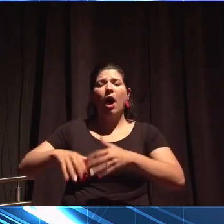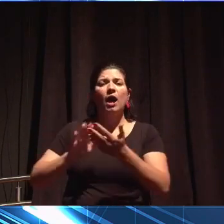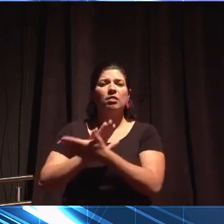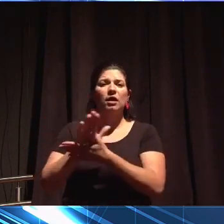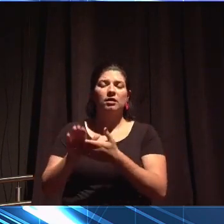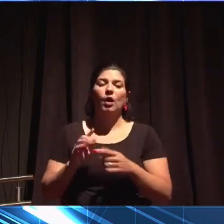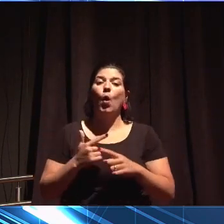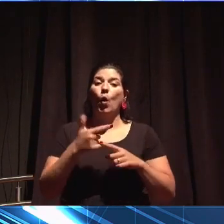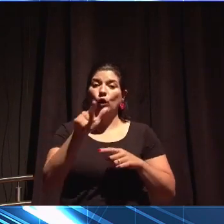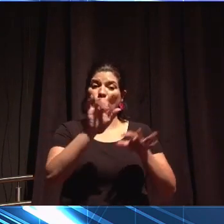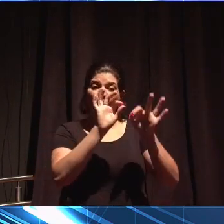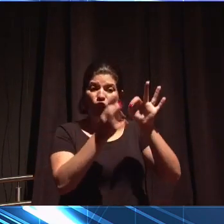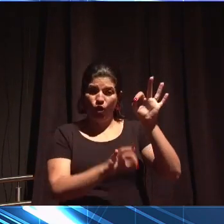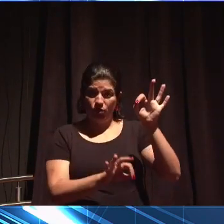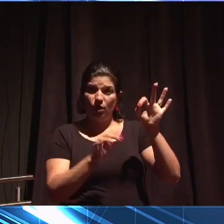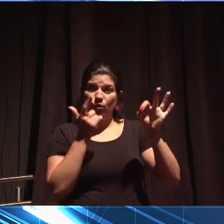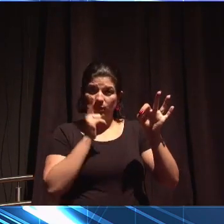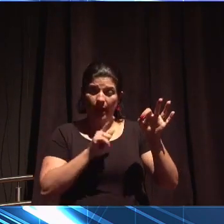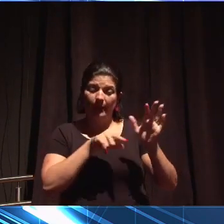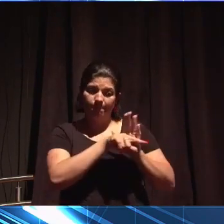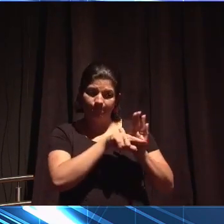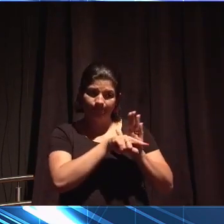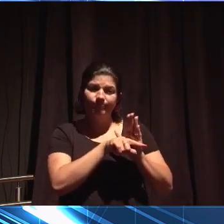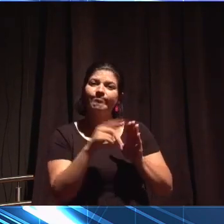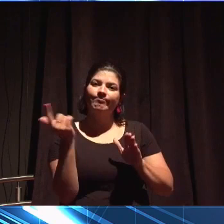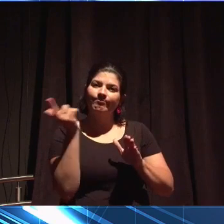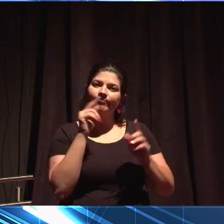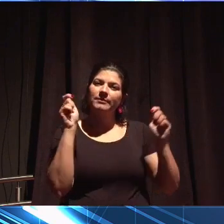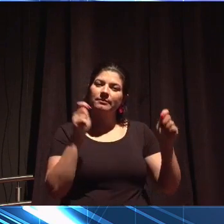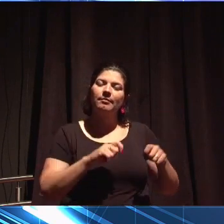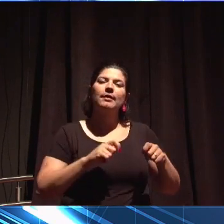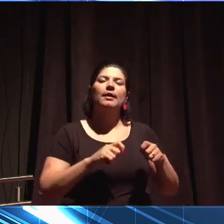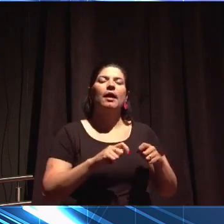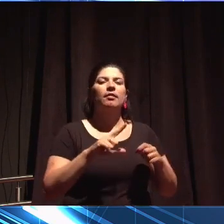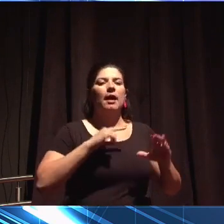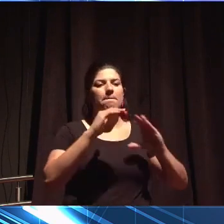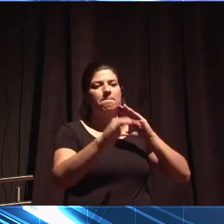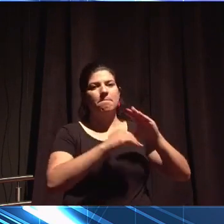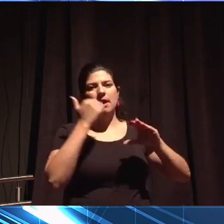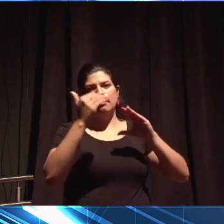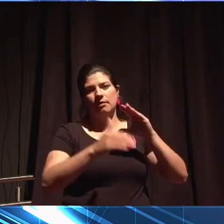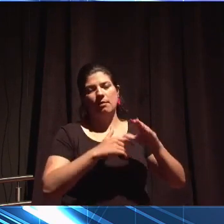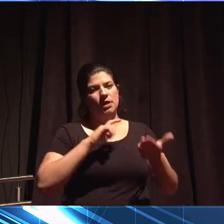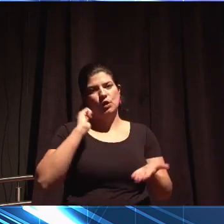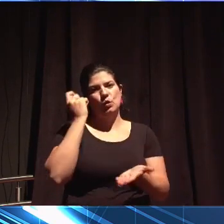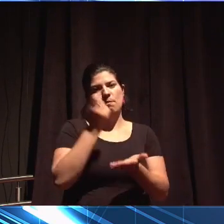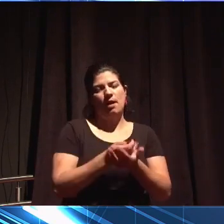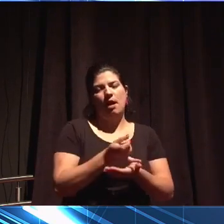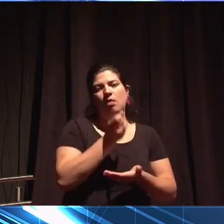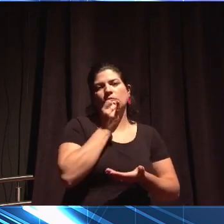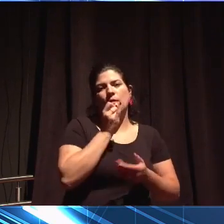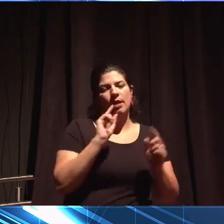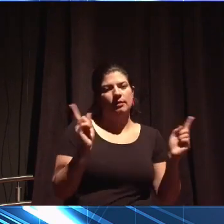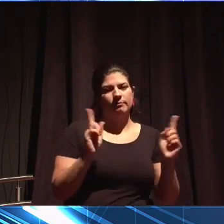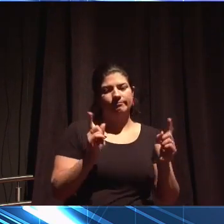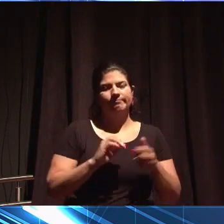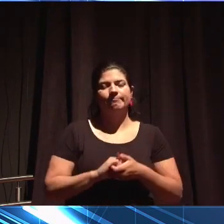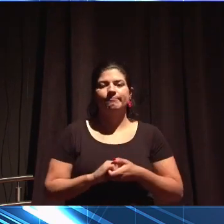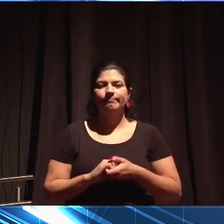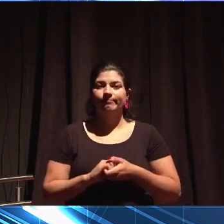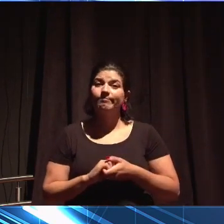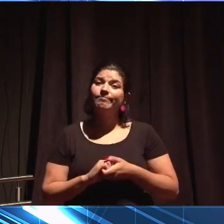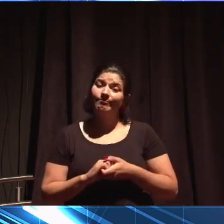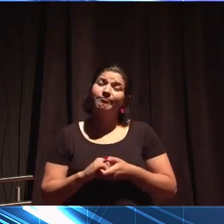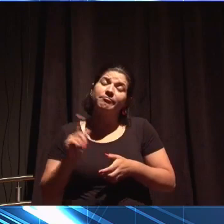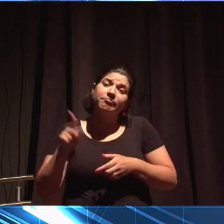a sondagem mais longa, você tem muito mais chance de receber mensagens e não pagar à toa por uma requisição. Exato. Então,